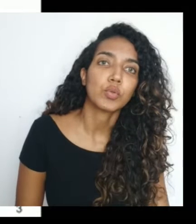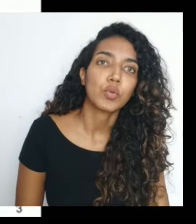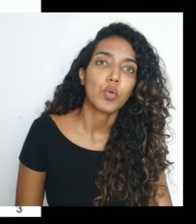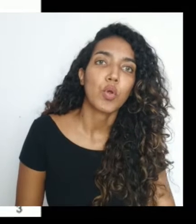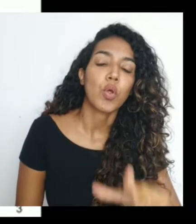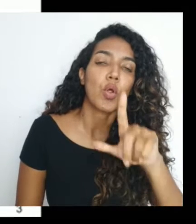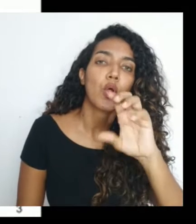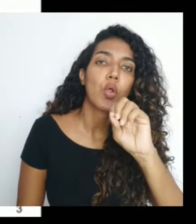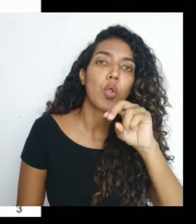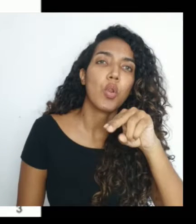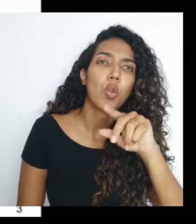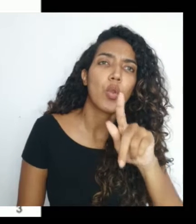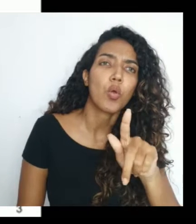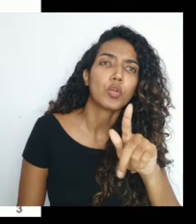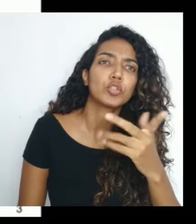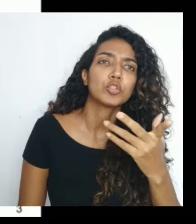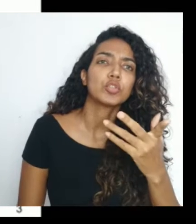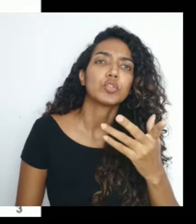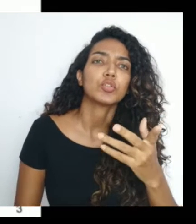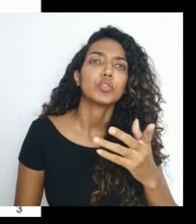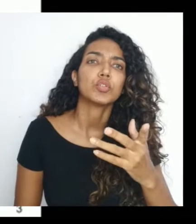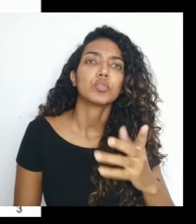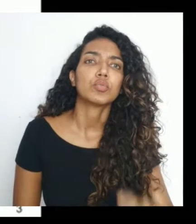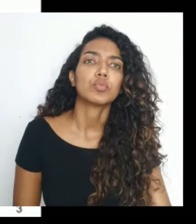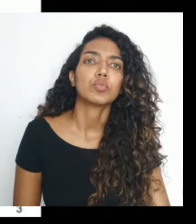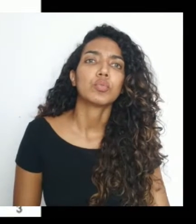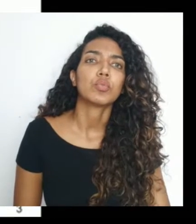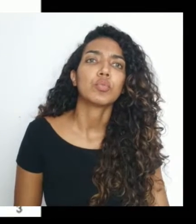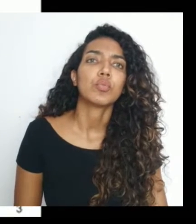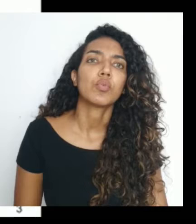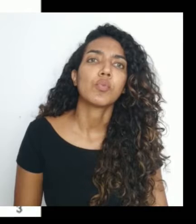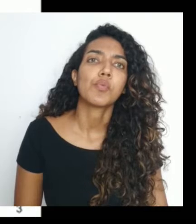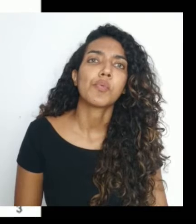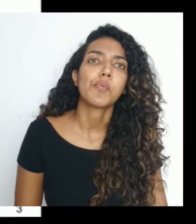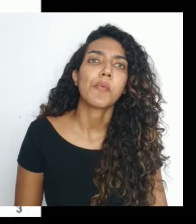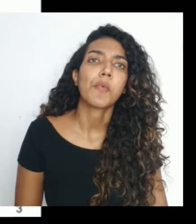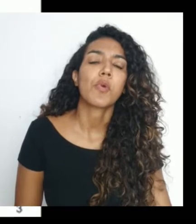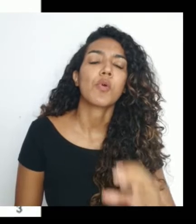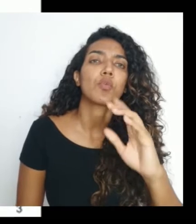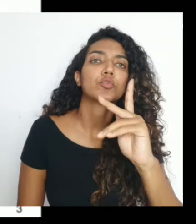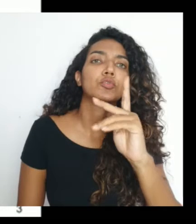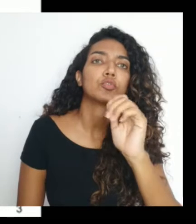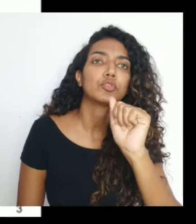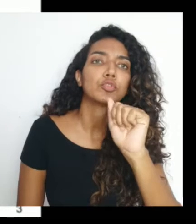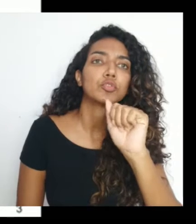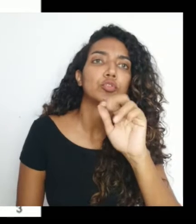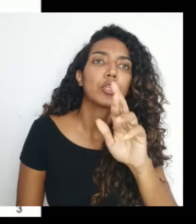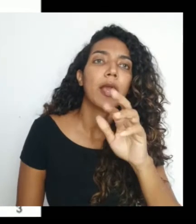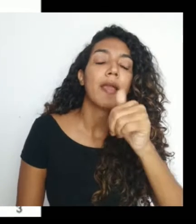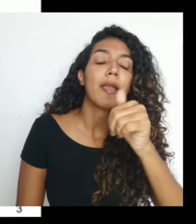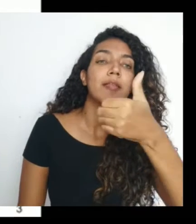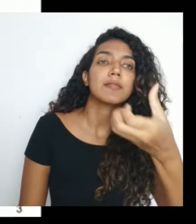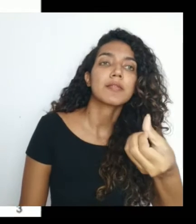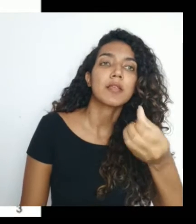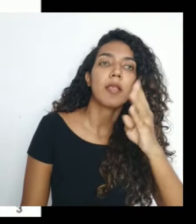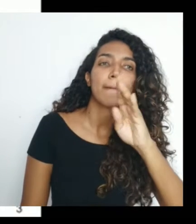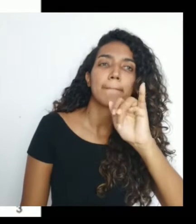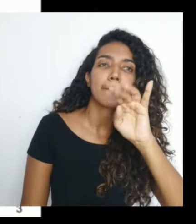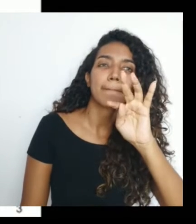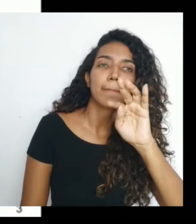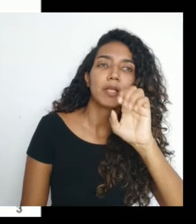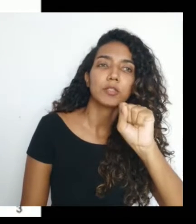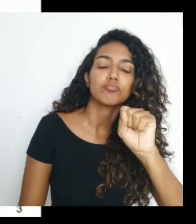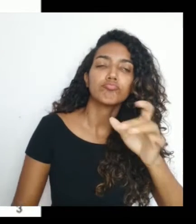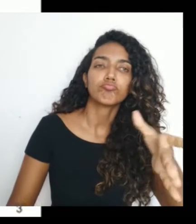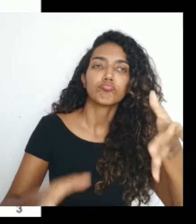é um tipo especial que representa um caractere, mas também é um tipo numérico, 16 bits. Um float e um double, 32, 64